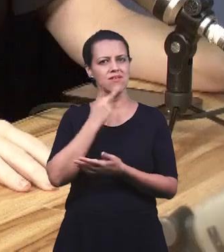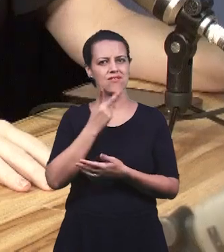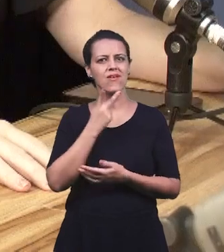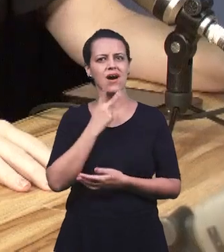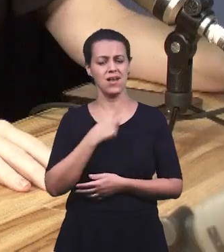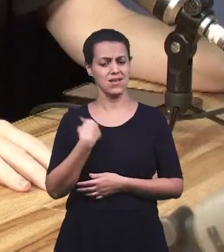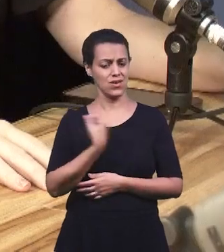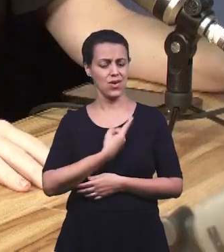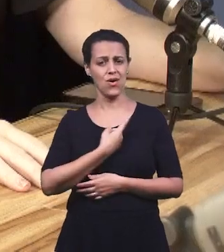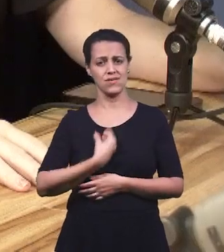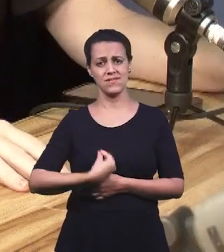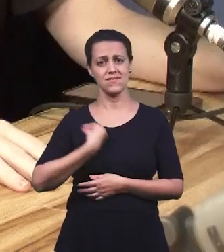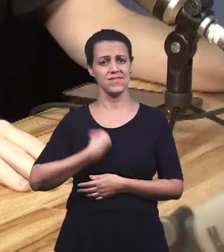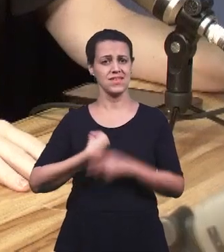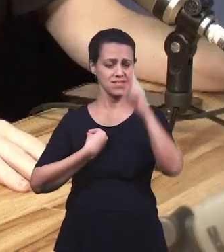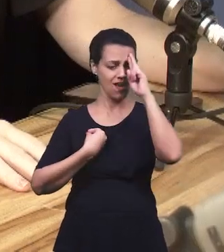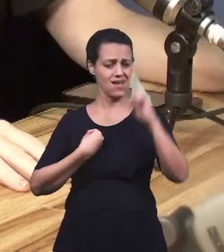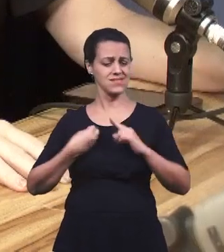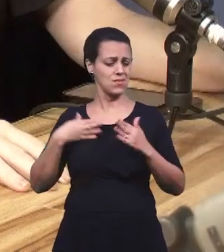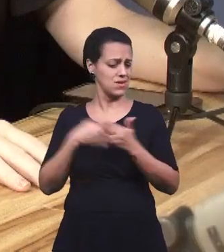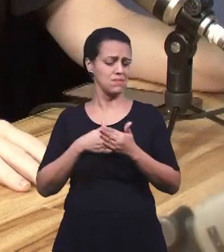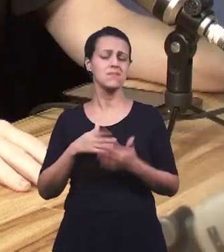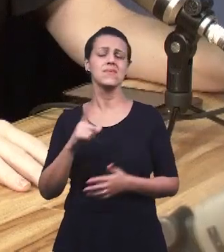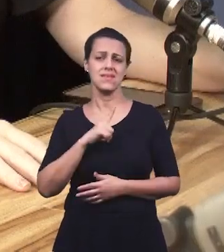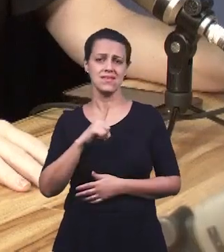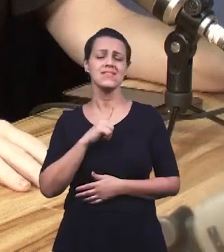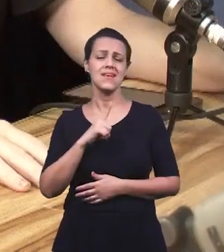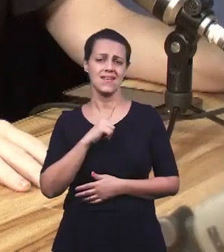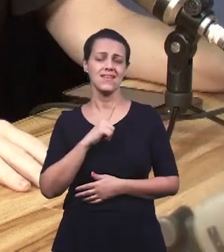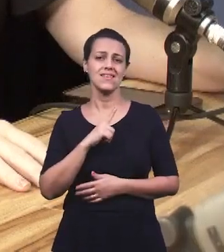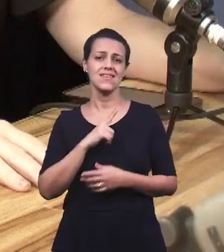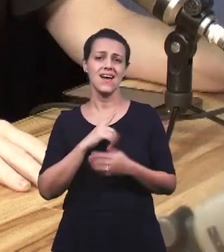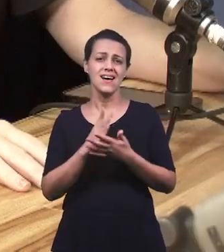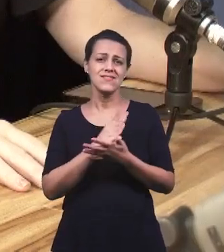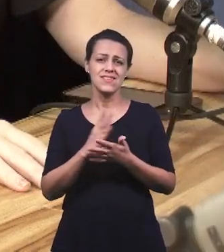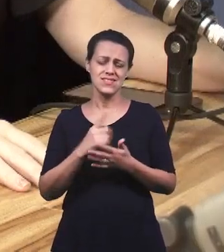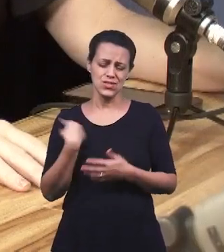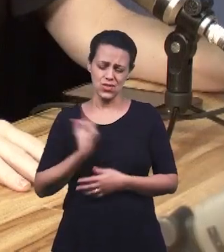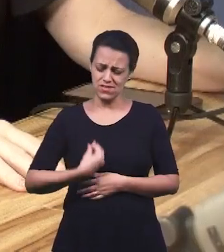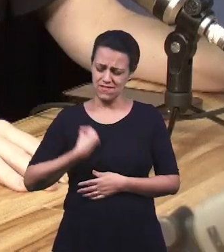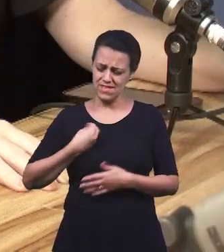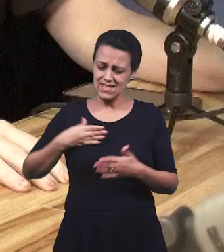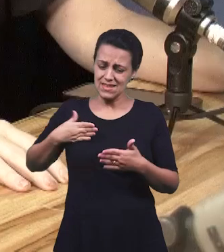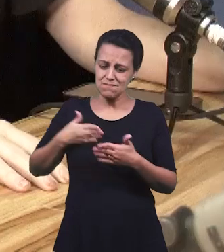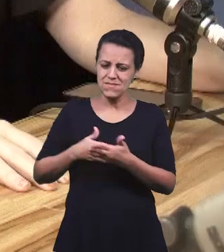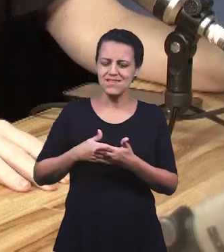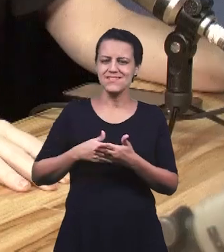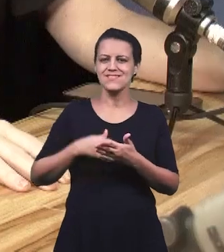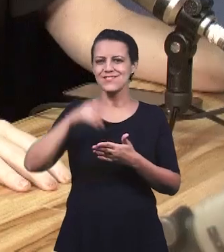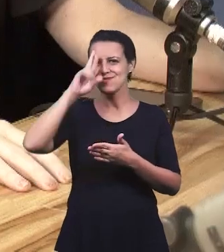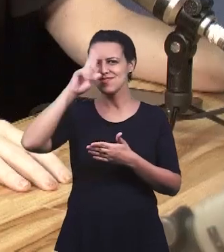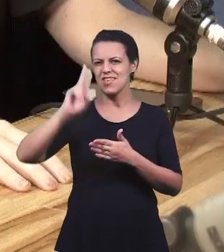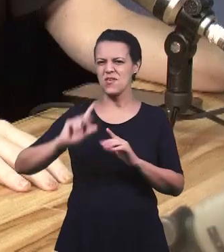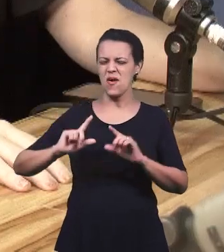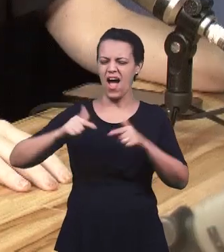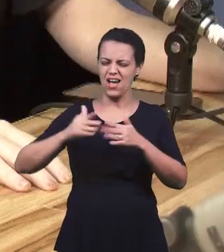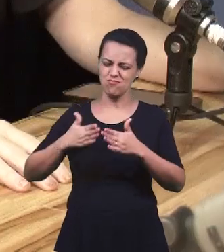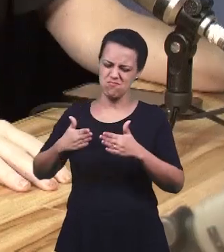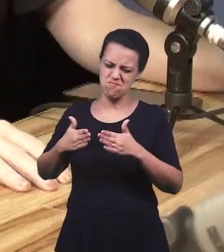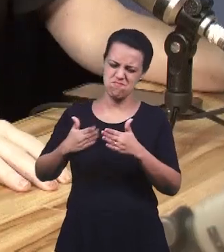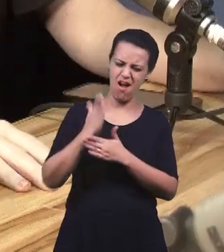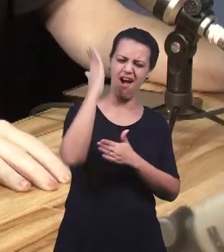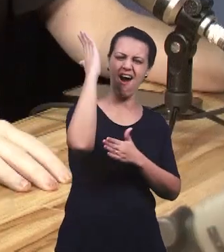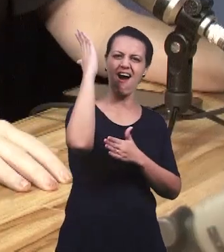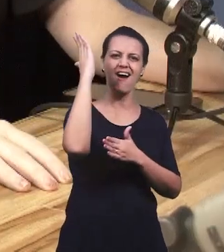o limite da razão, né, o limite daquilo que nós podemos fazer. Toda vez que nós chegamos no nosso limite, o Senhor, ele age maravilhosamente,